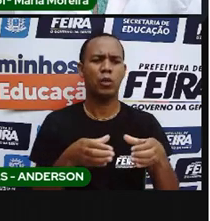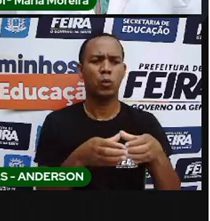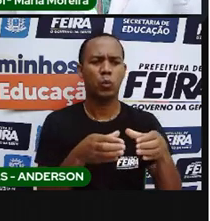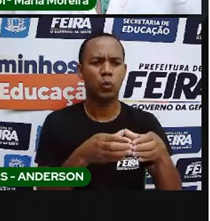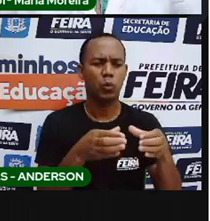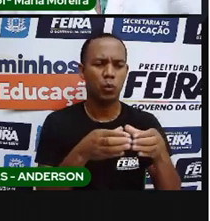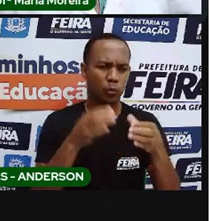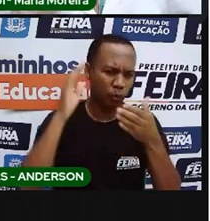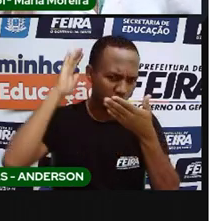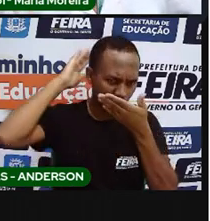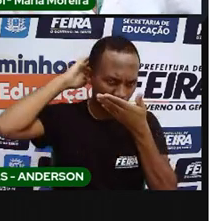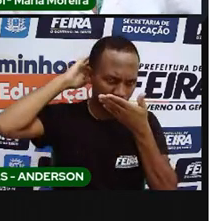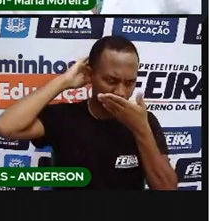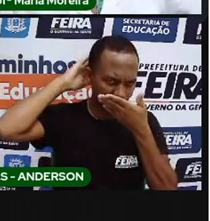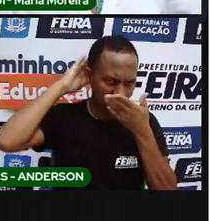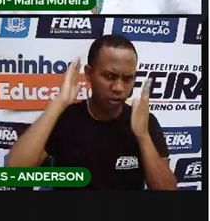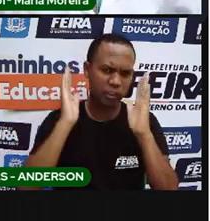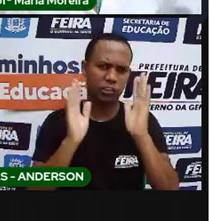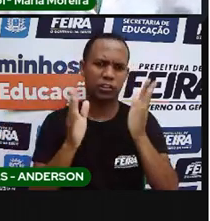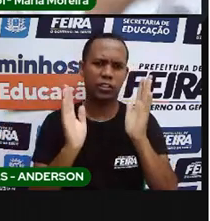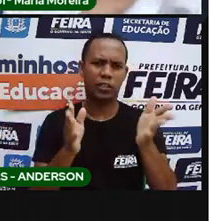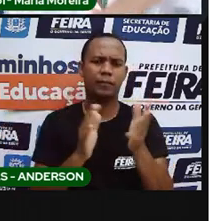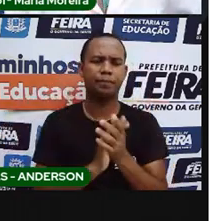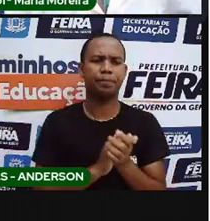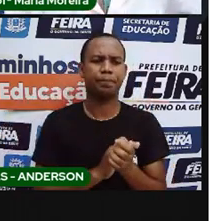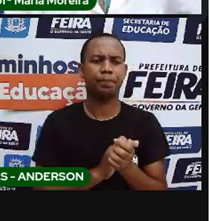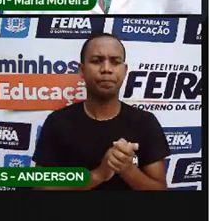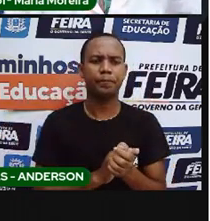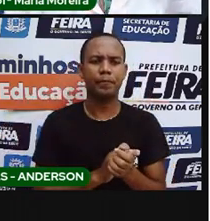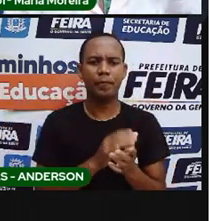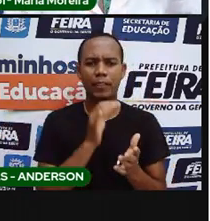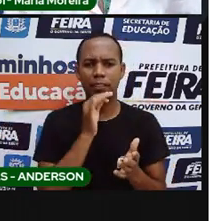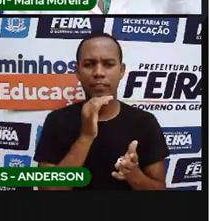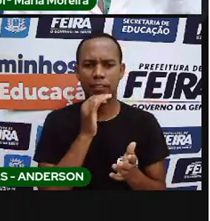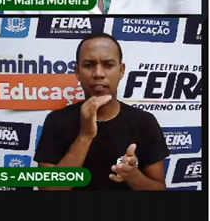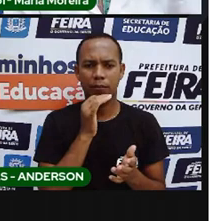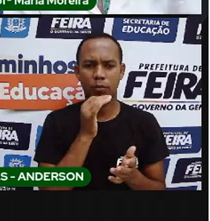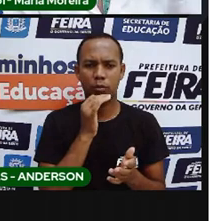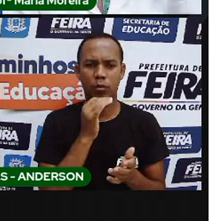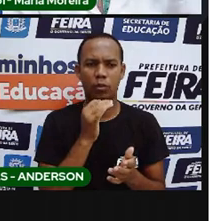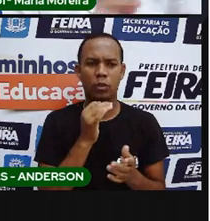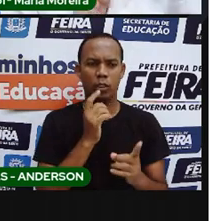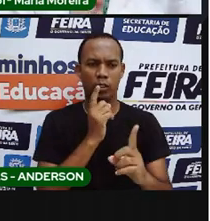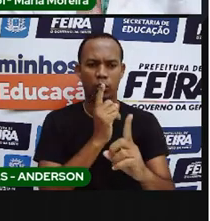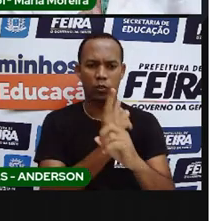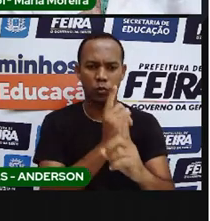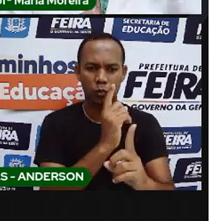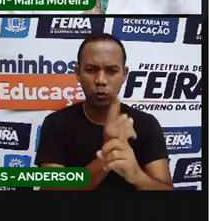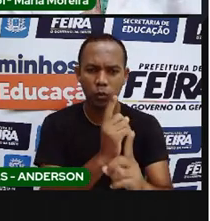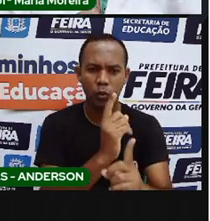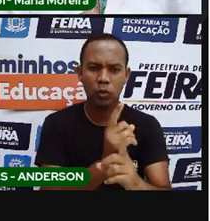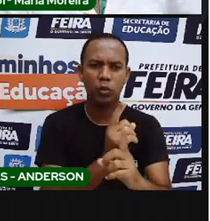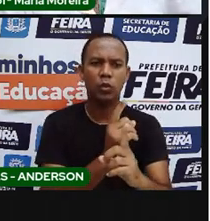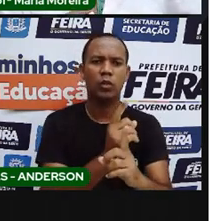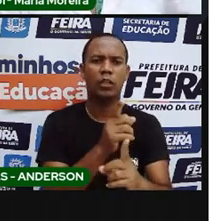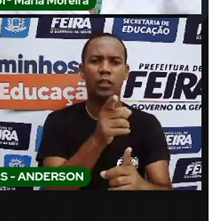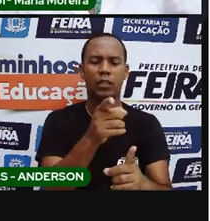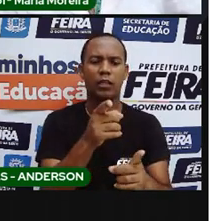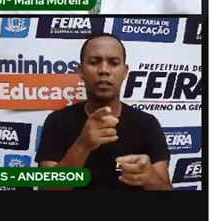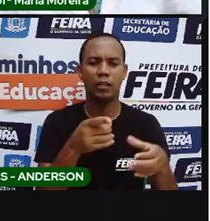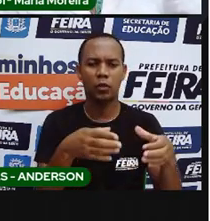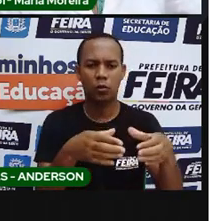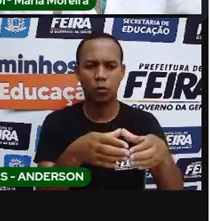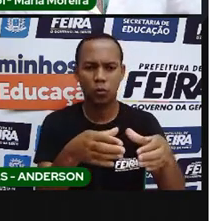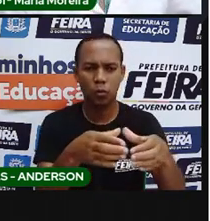indígenas. E por encontrarem os indígenas, então não foi uma descoberta, certo? Todo mundo concorda com a Pró?